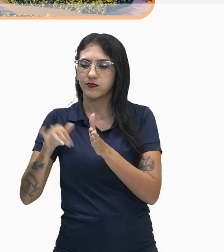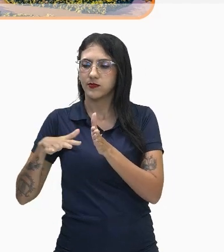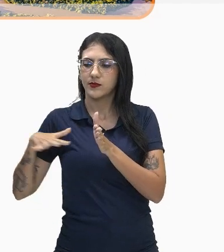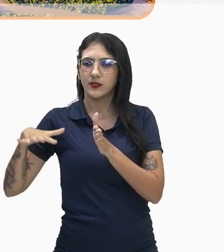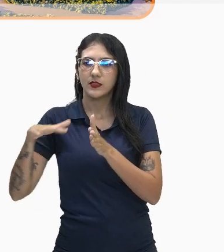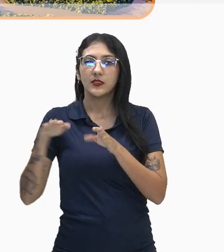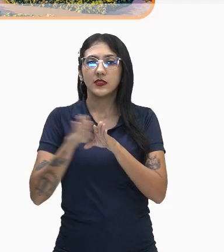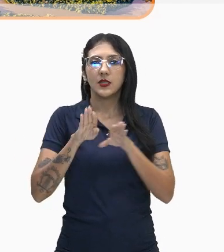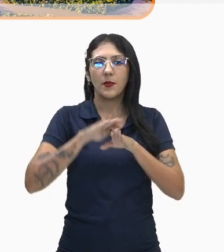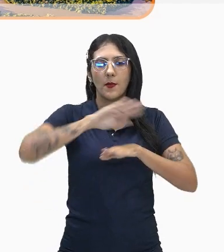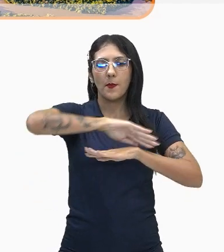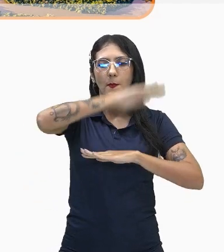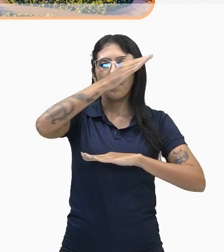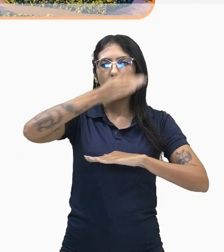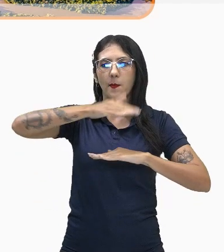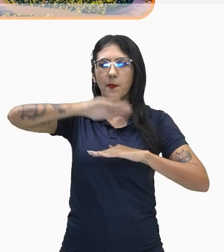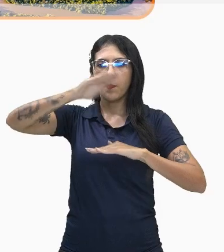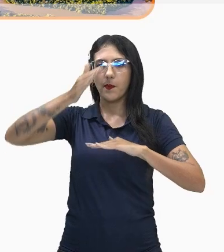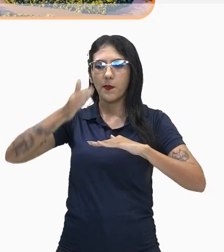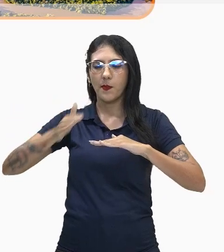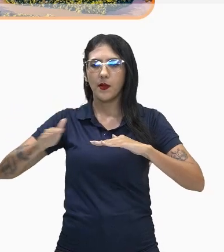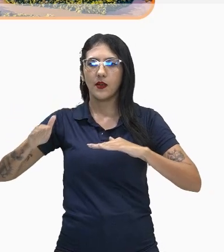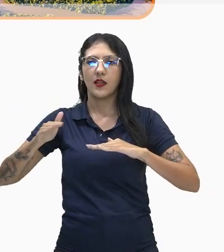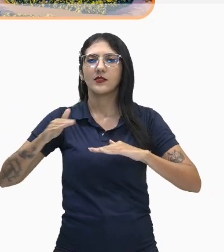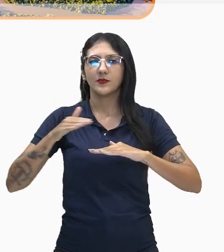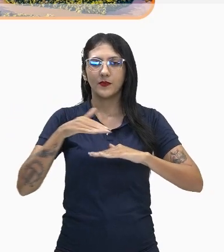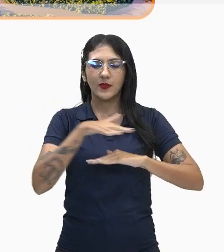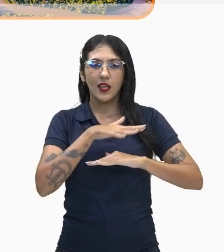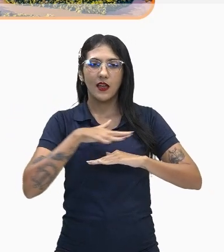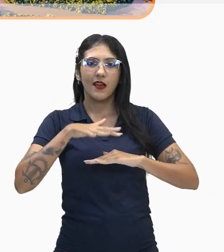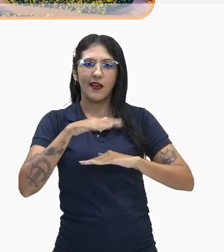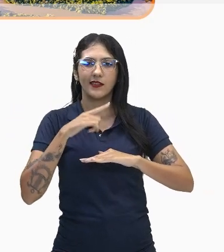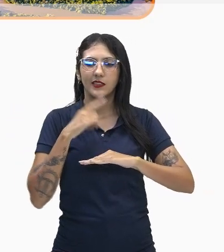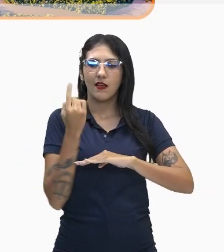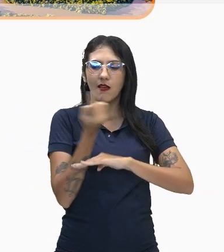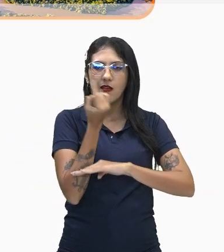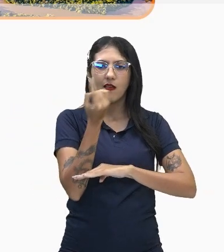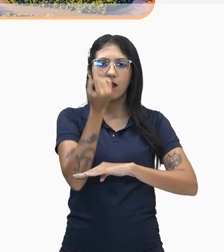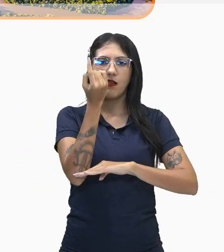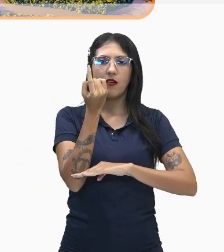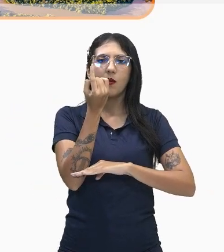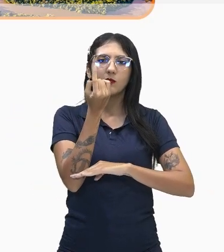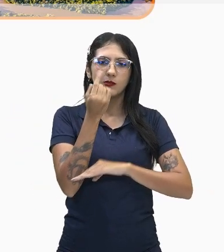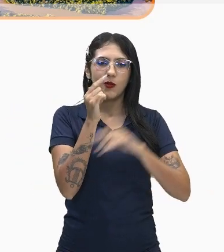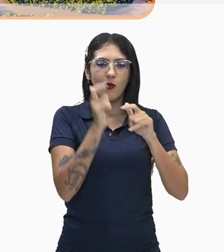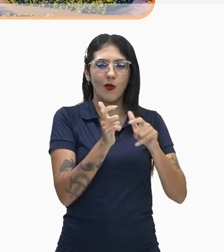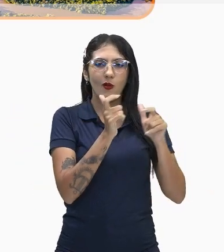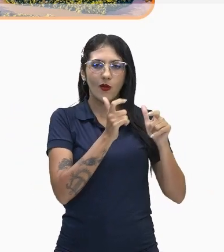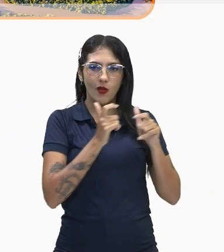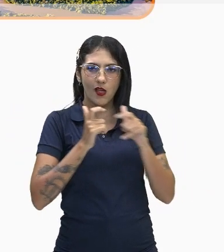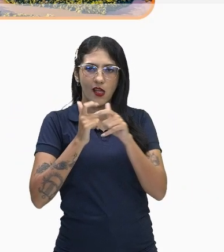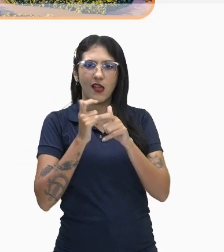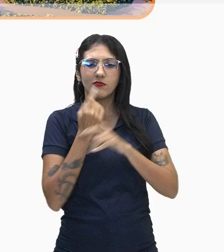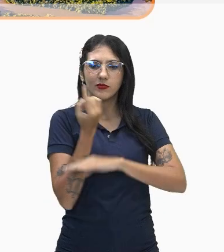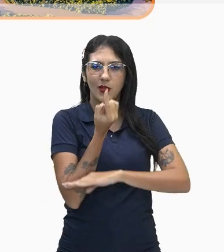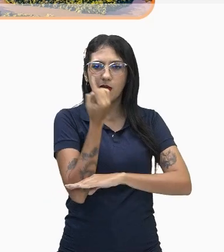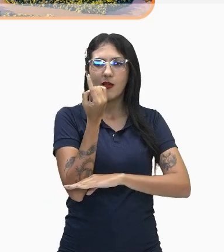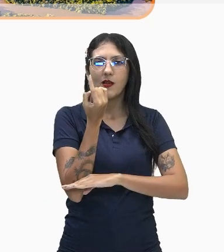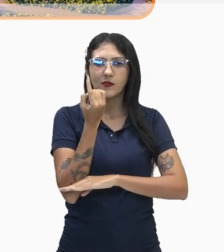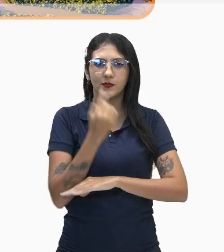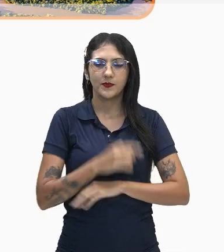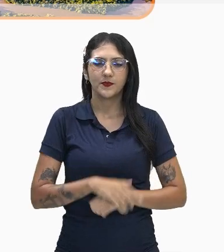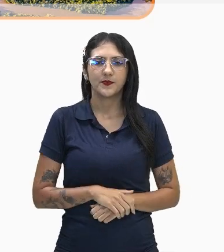os planaltos, que são as áreas com superfície mais elevada, né, com topo relativamente